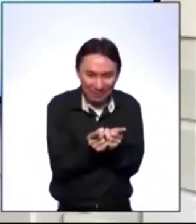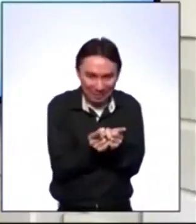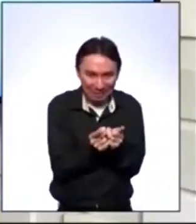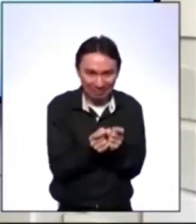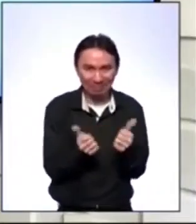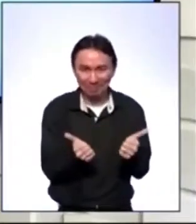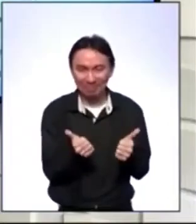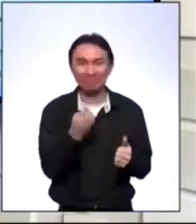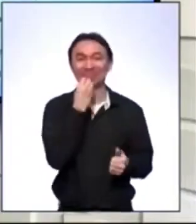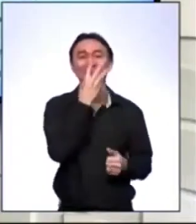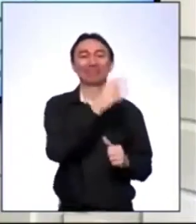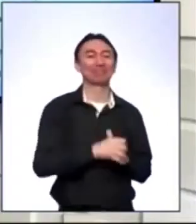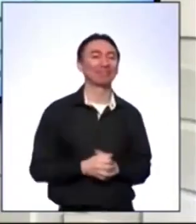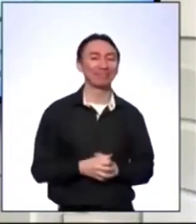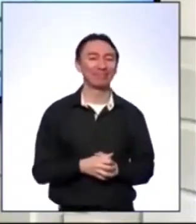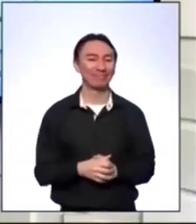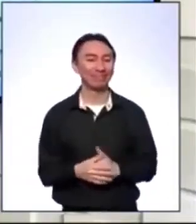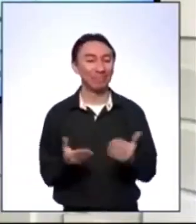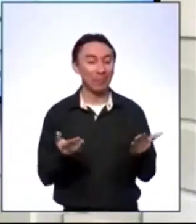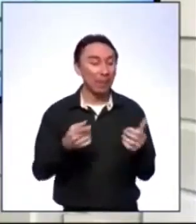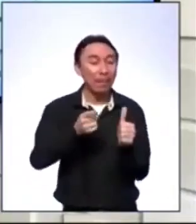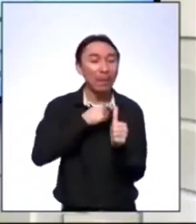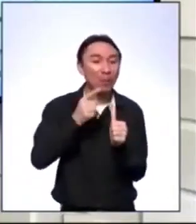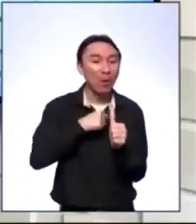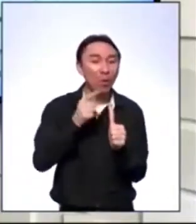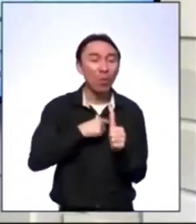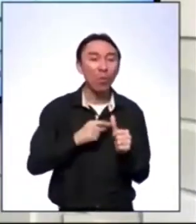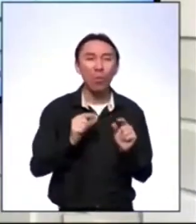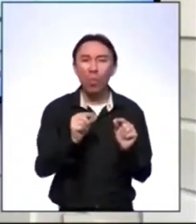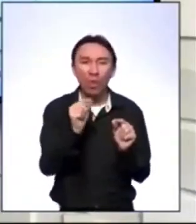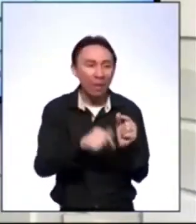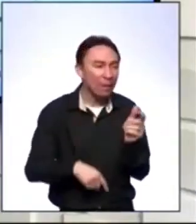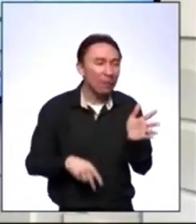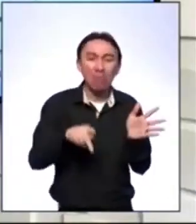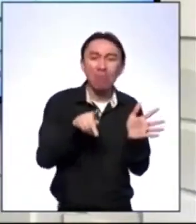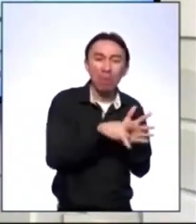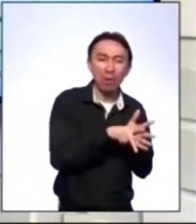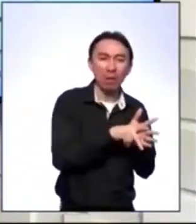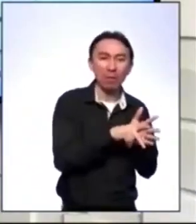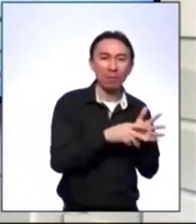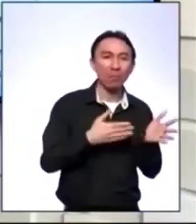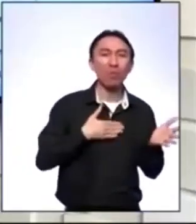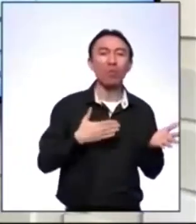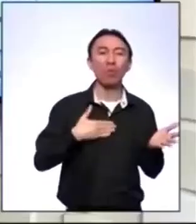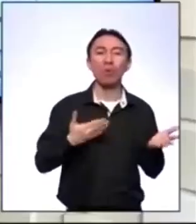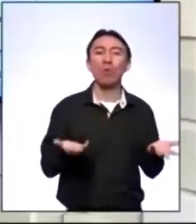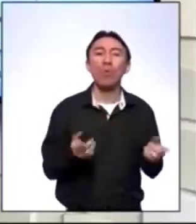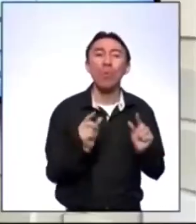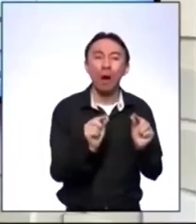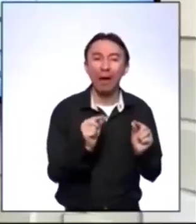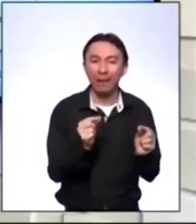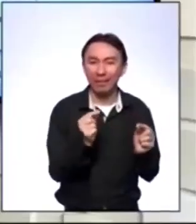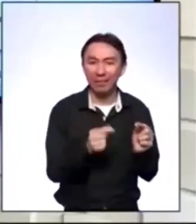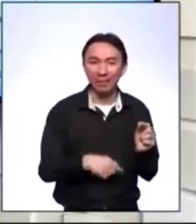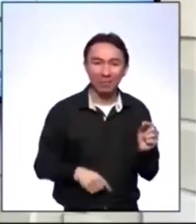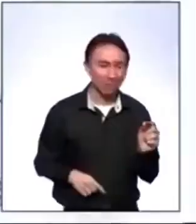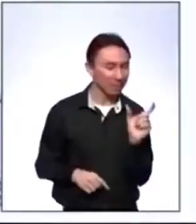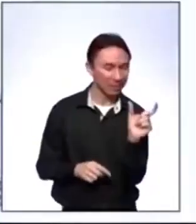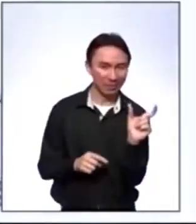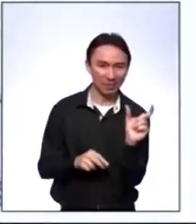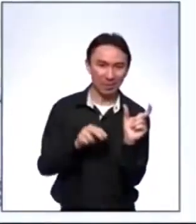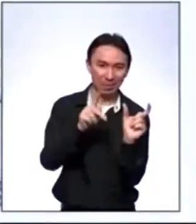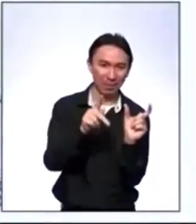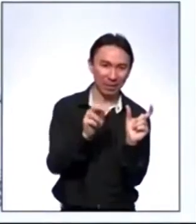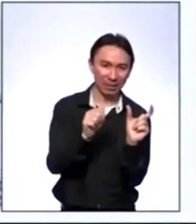lá. Bom, primeira coisa, o que é um patrimônio? Aqui, a origem da palavra, né? Olha